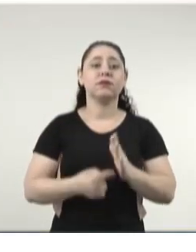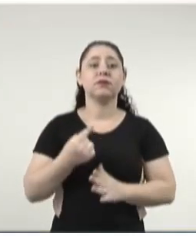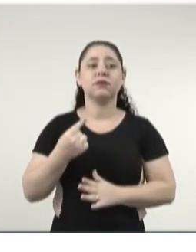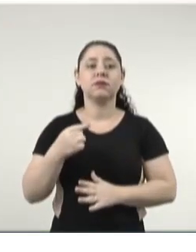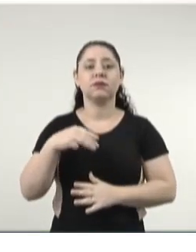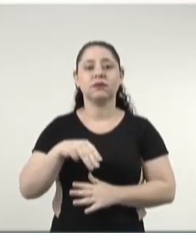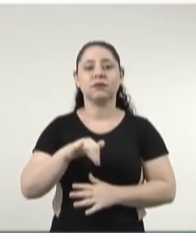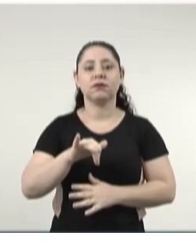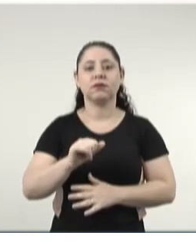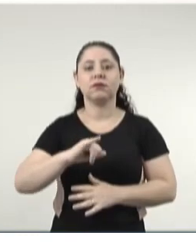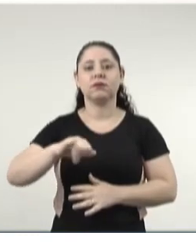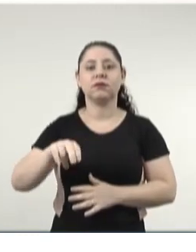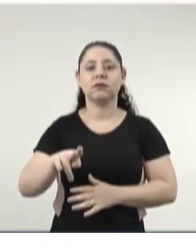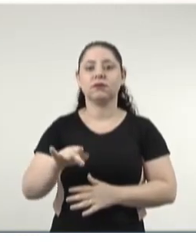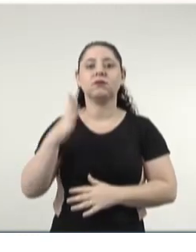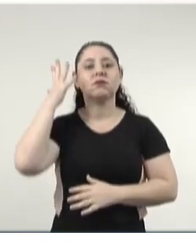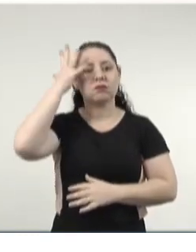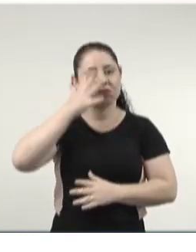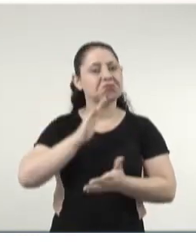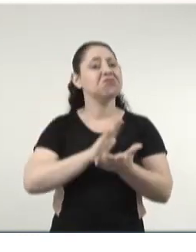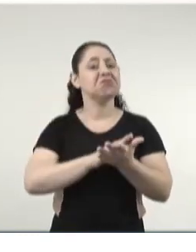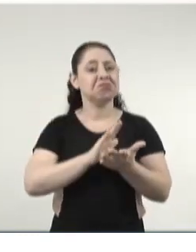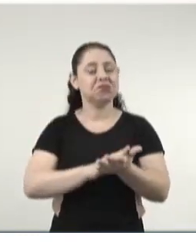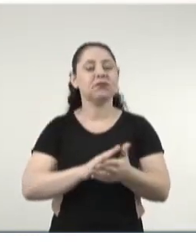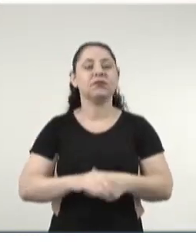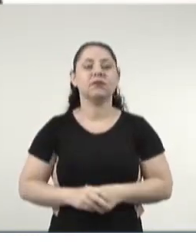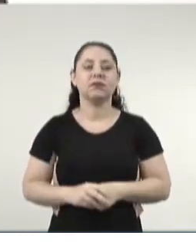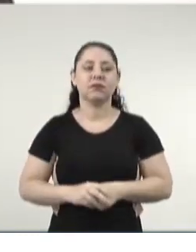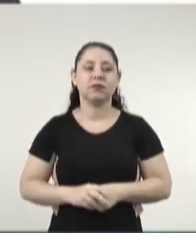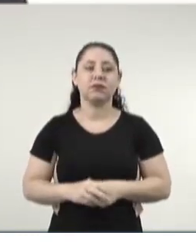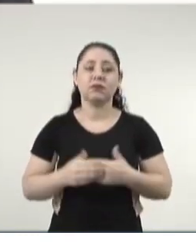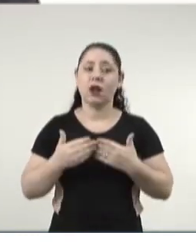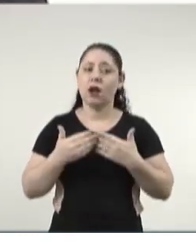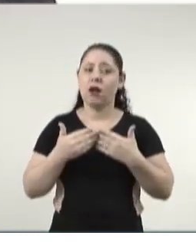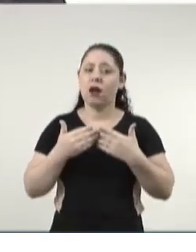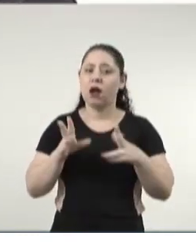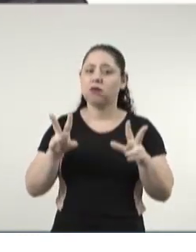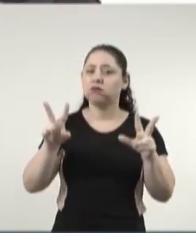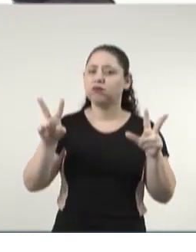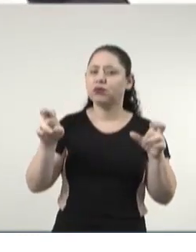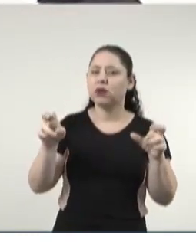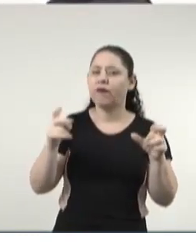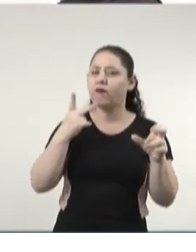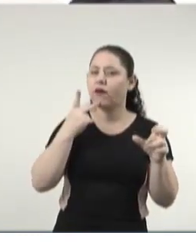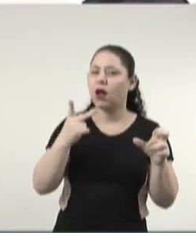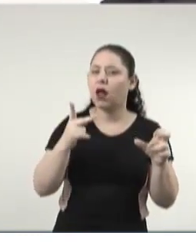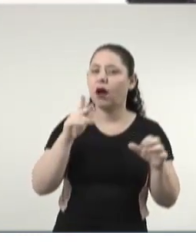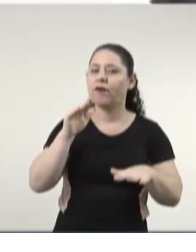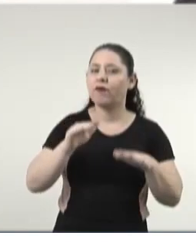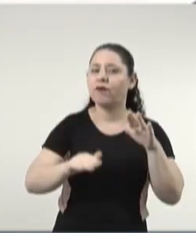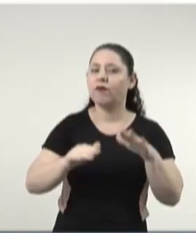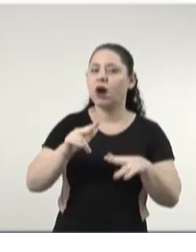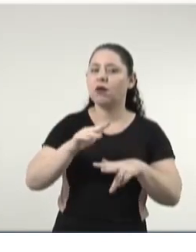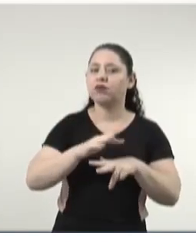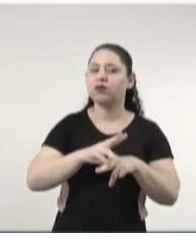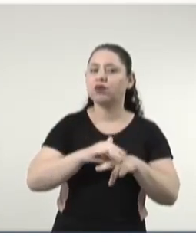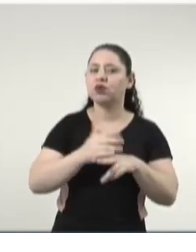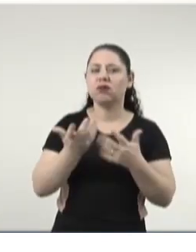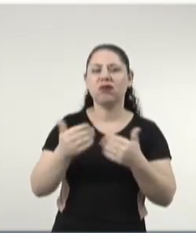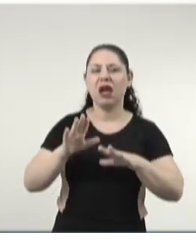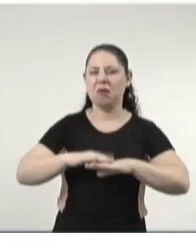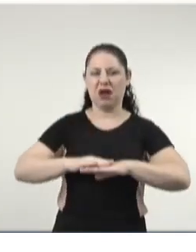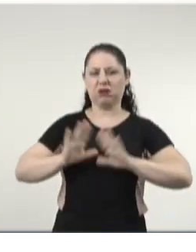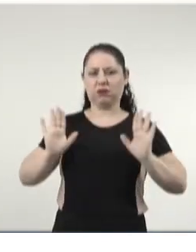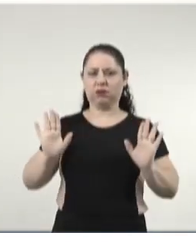Primeiramente, Maria Júlia, parabéns pela sua palestra. Eu queria abrir uma brecha com relação, às vezes, o paciente não quer mais,